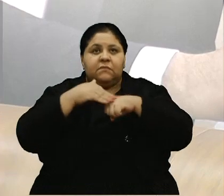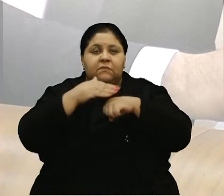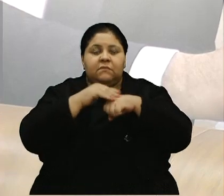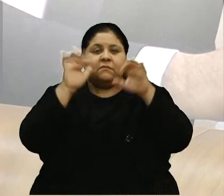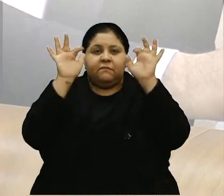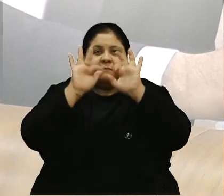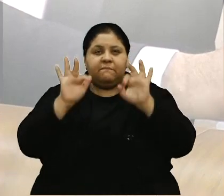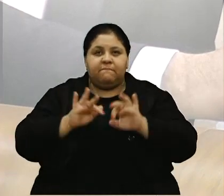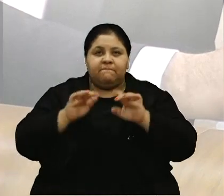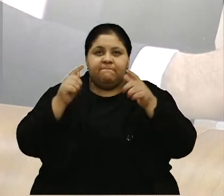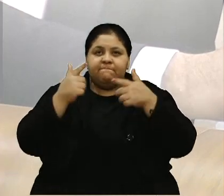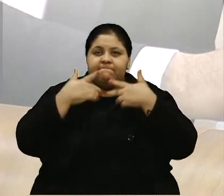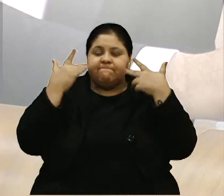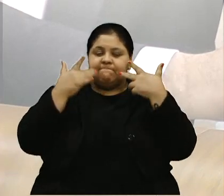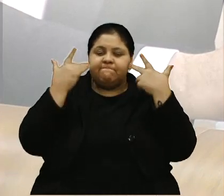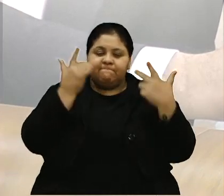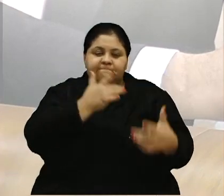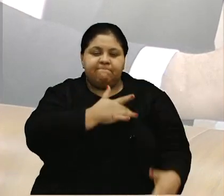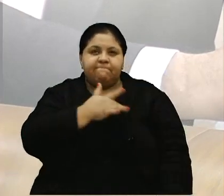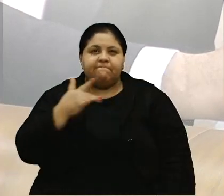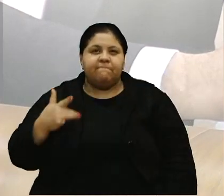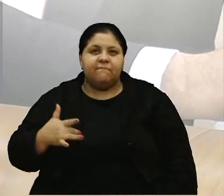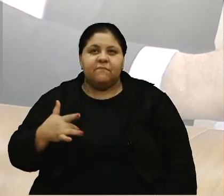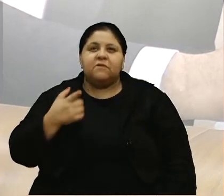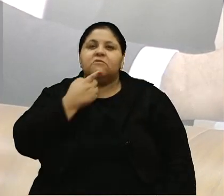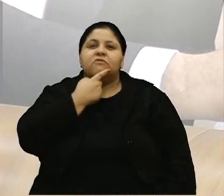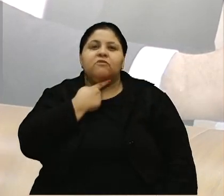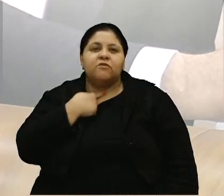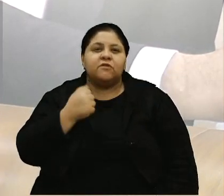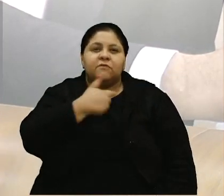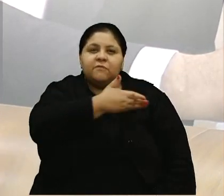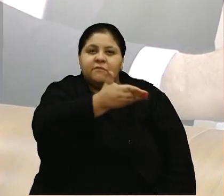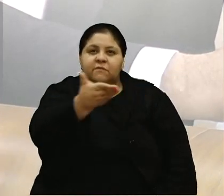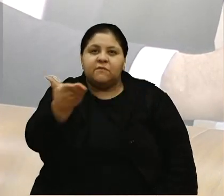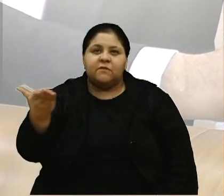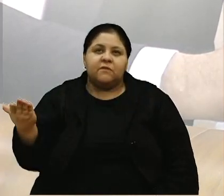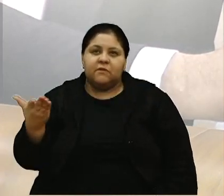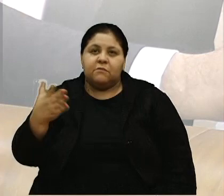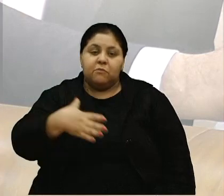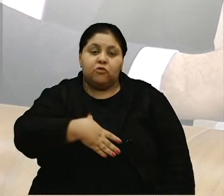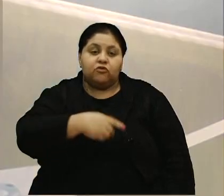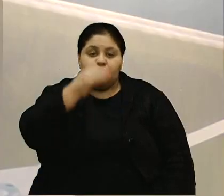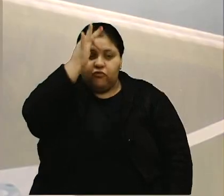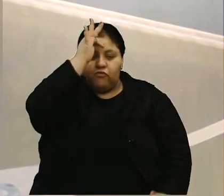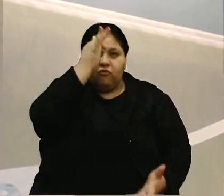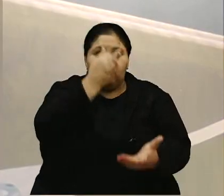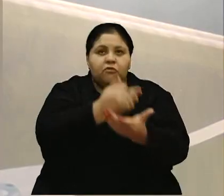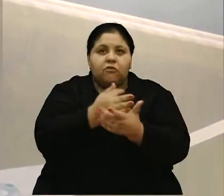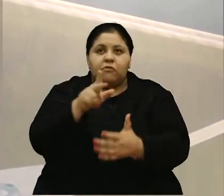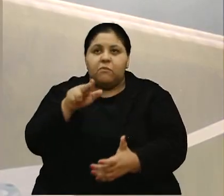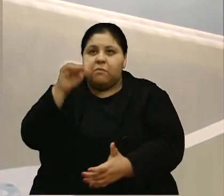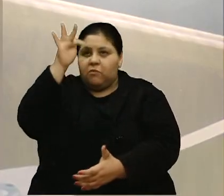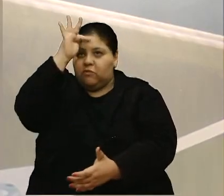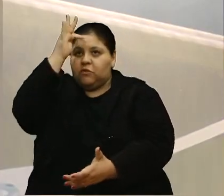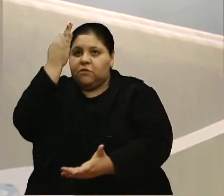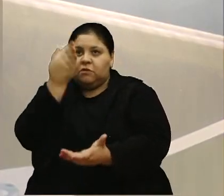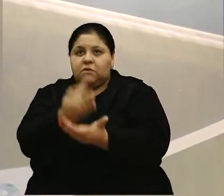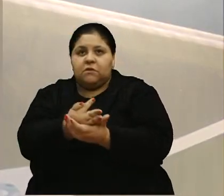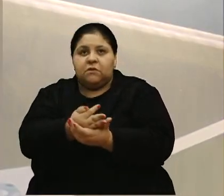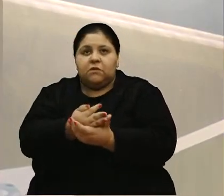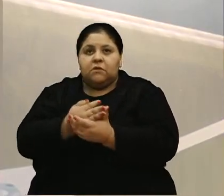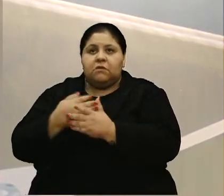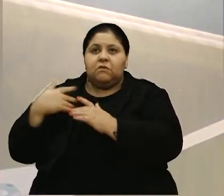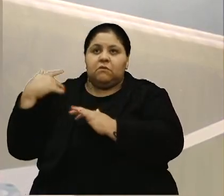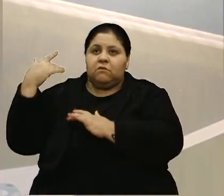alegre, contente, com saúde. É isso que eu desejo para todos os meus filhos de fé e para os meus irmãos de fé. Que a nossa